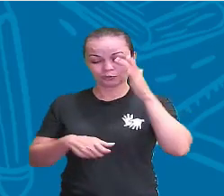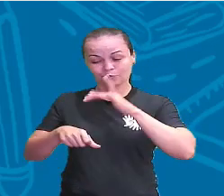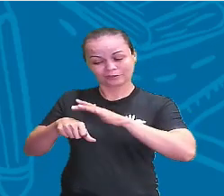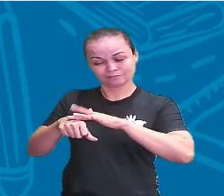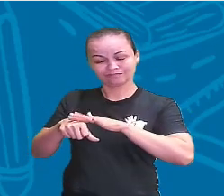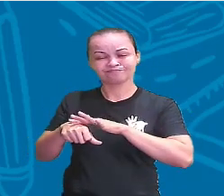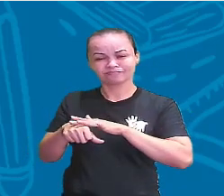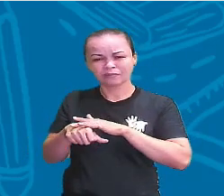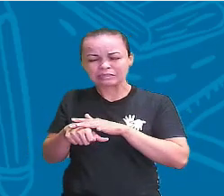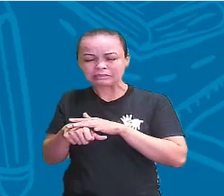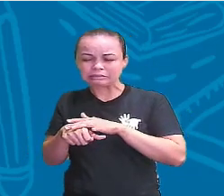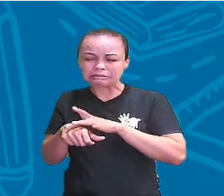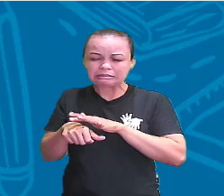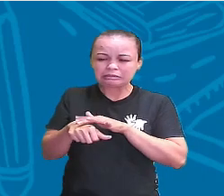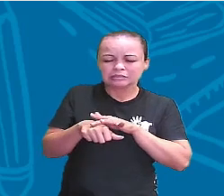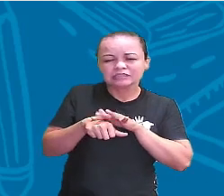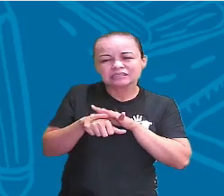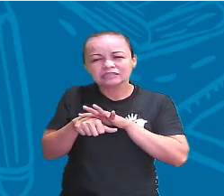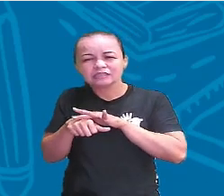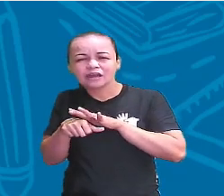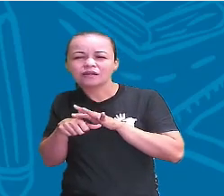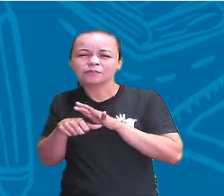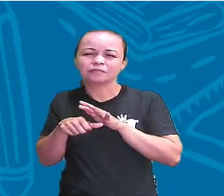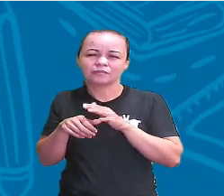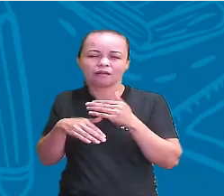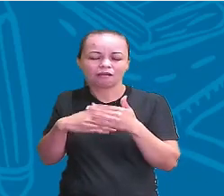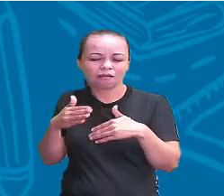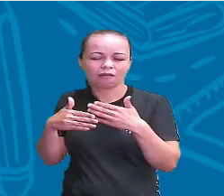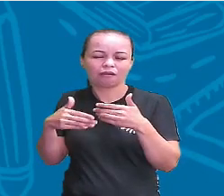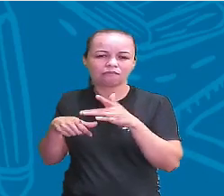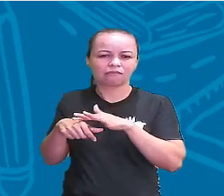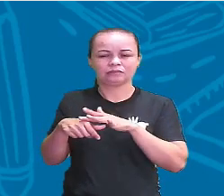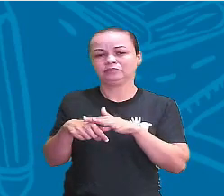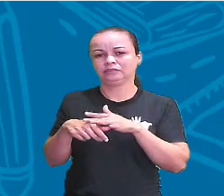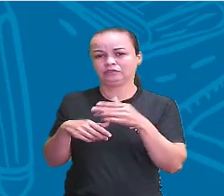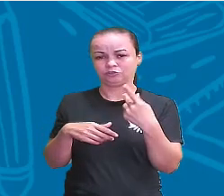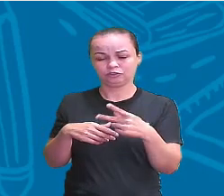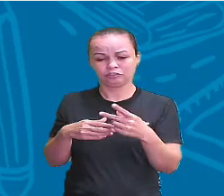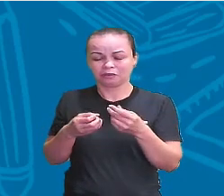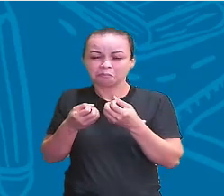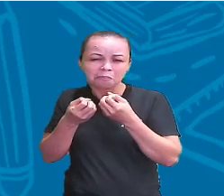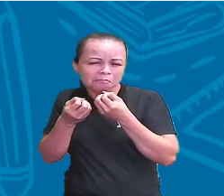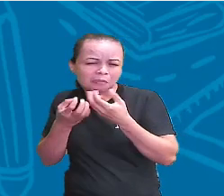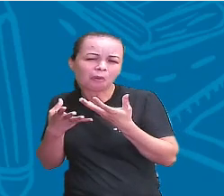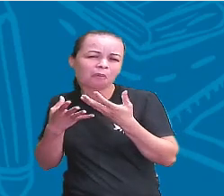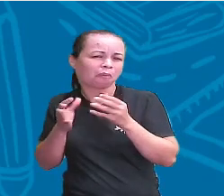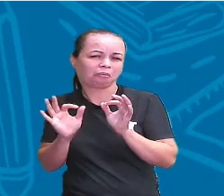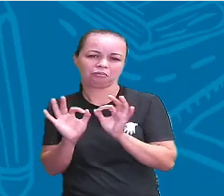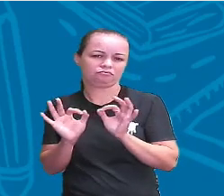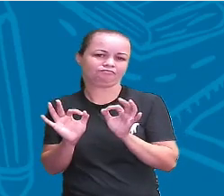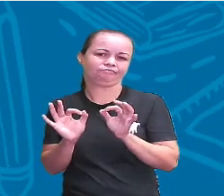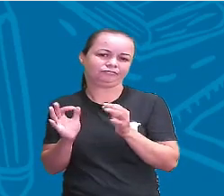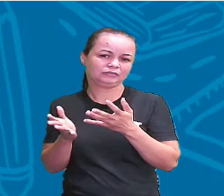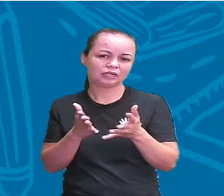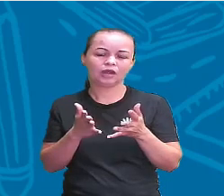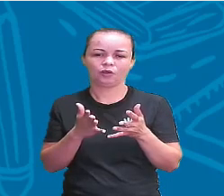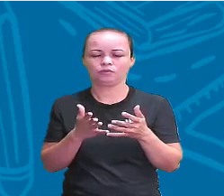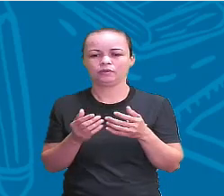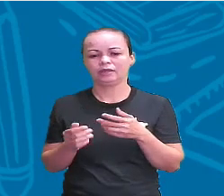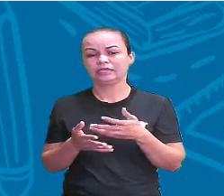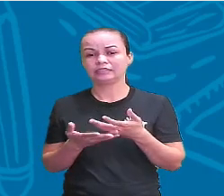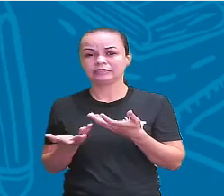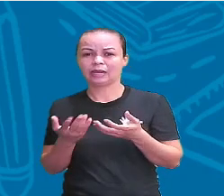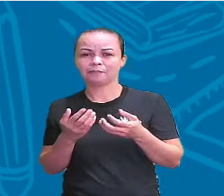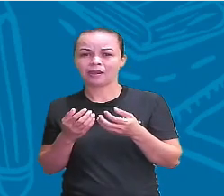doente, né, que está passando por um processo de enfermidade, é aquela pessoa que não está nas suas condições ideais, né? Está